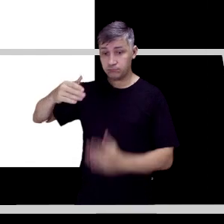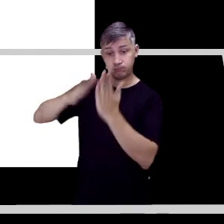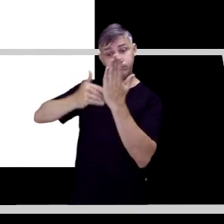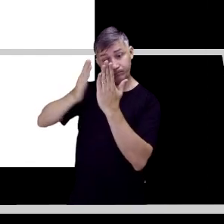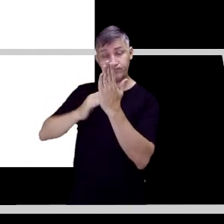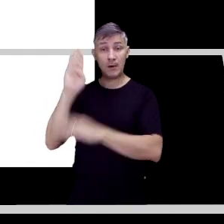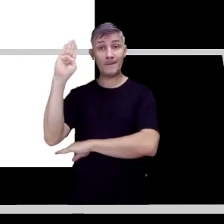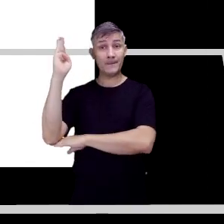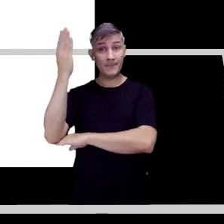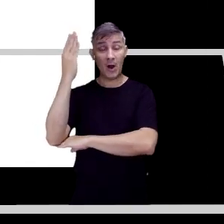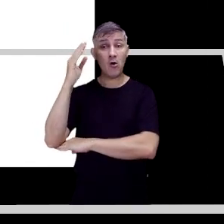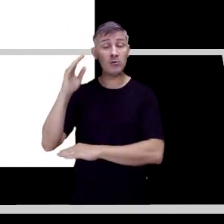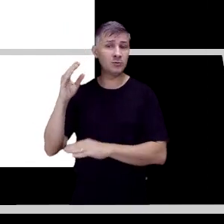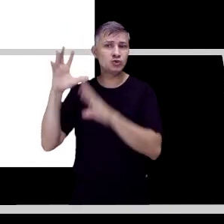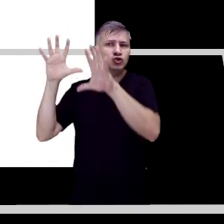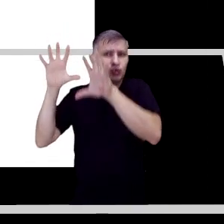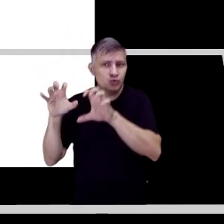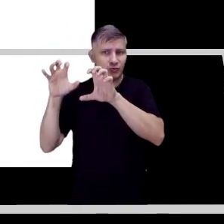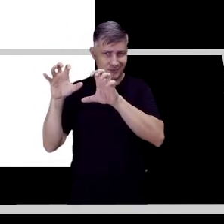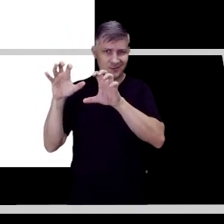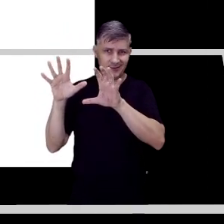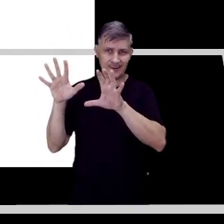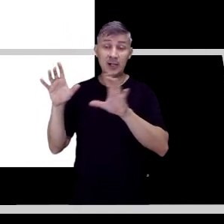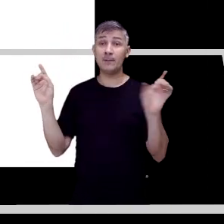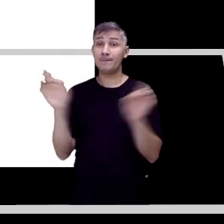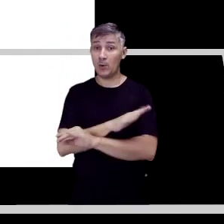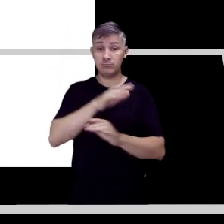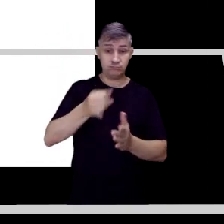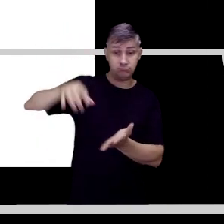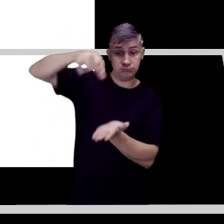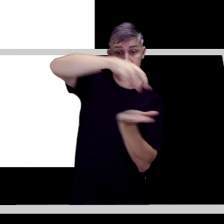um revestimento final em madeira queimada, né? Então ele sai pronto da